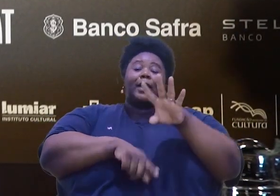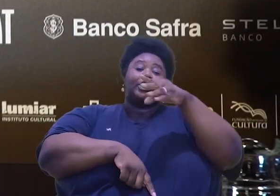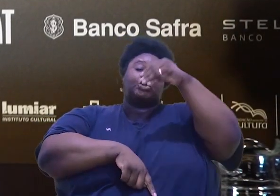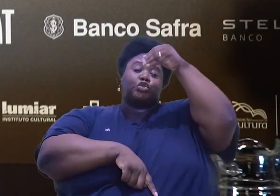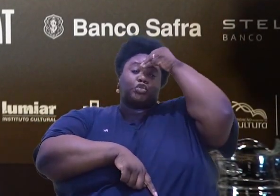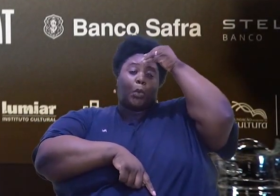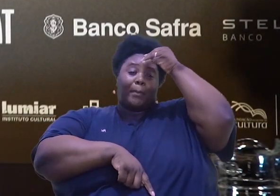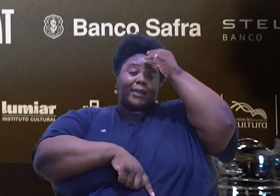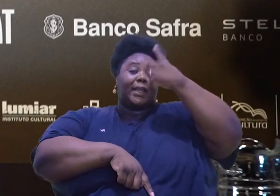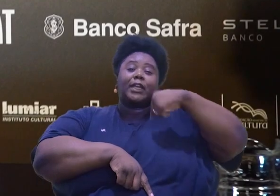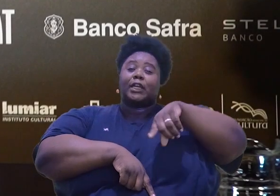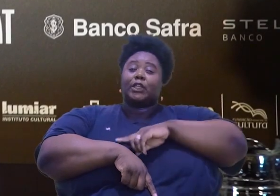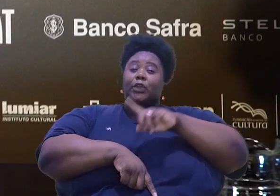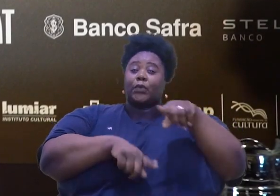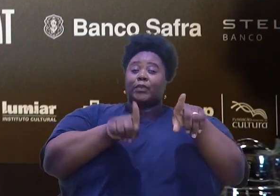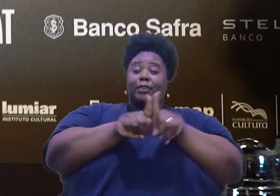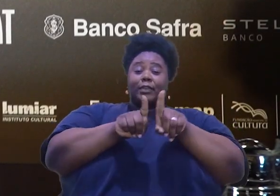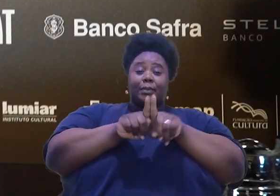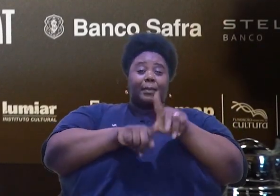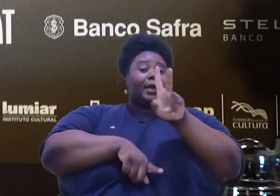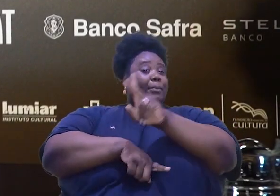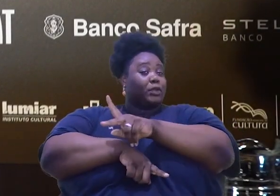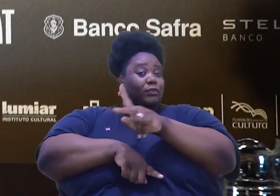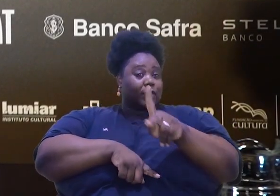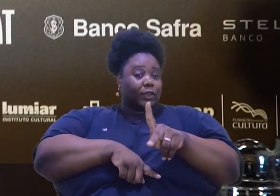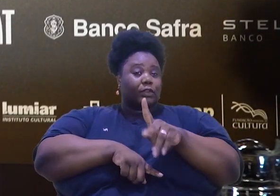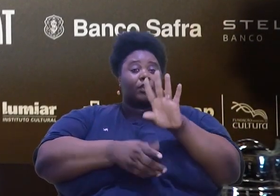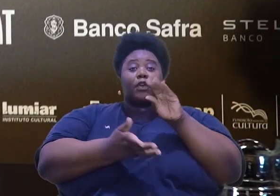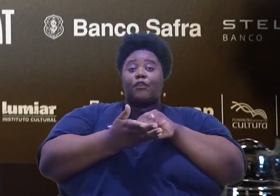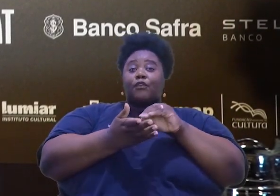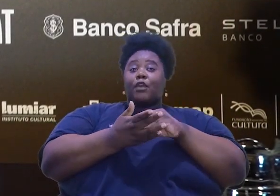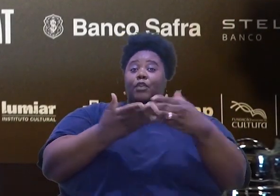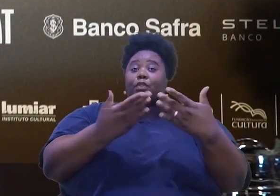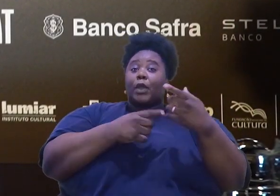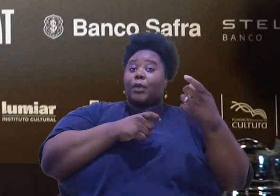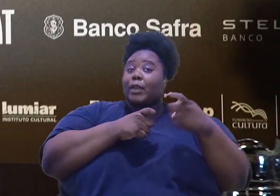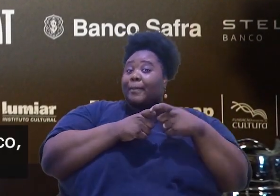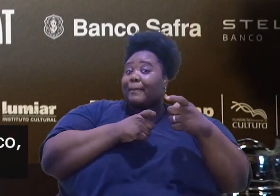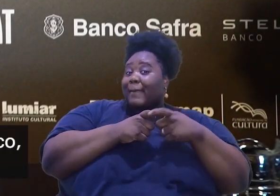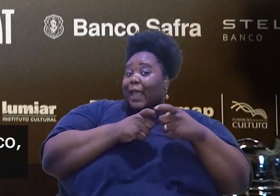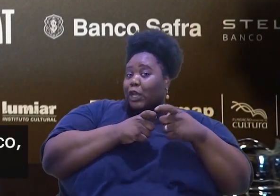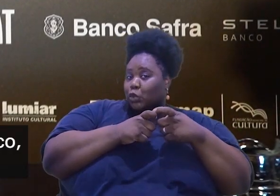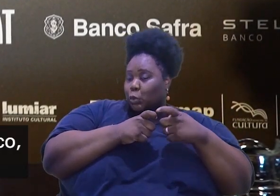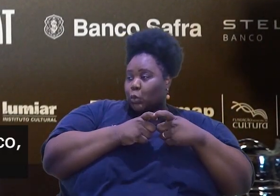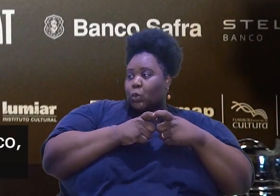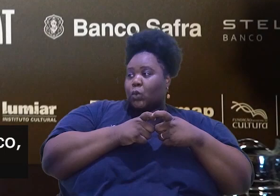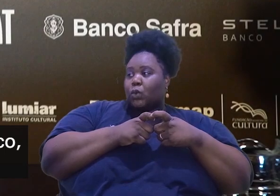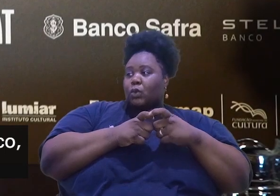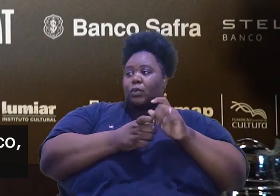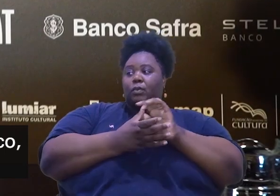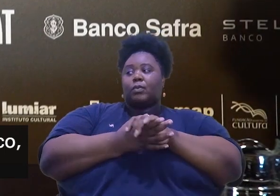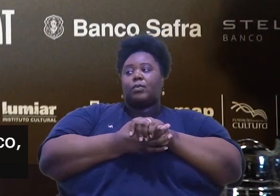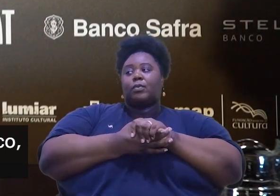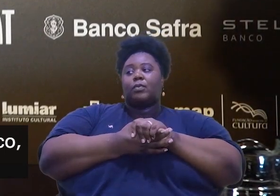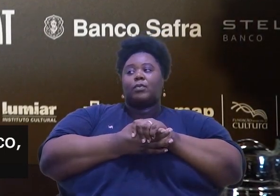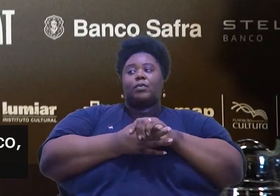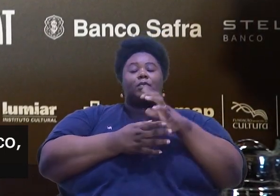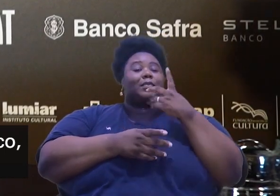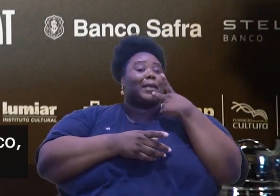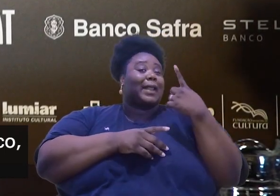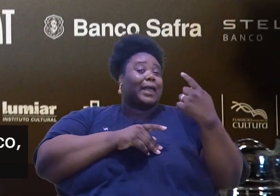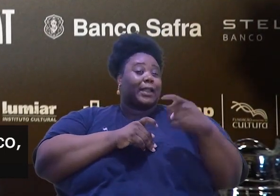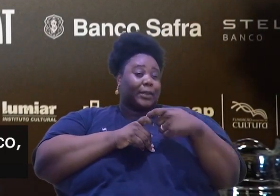nossas já são professores também. Falta agora alguém da medicina, né? Porque acho que quando ele falava médico, ele